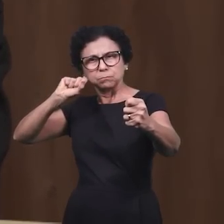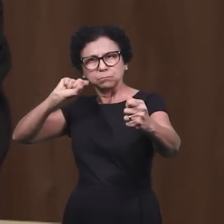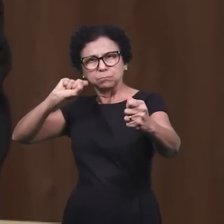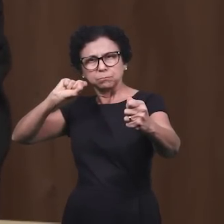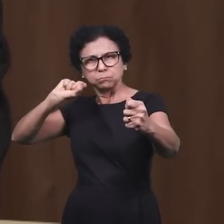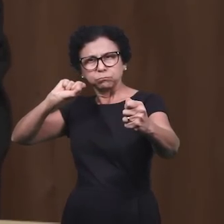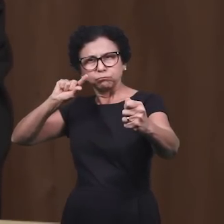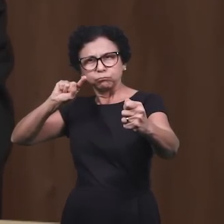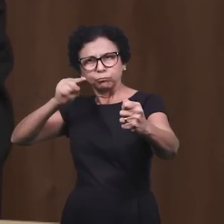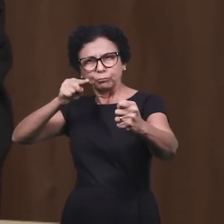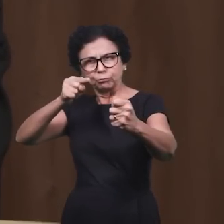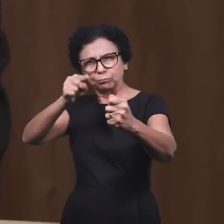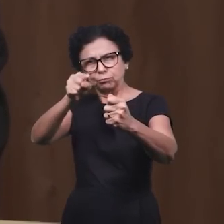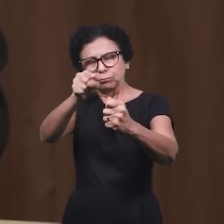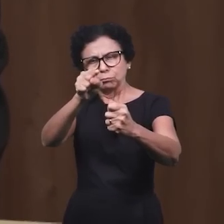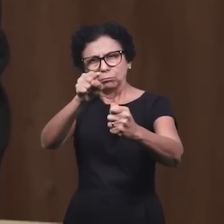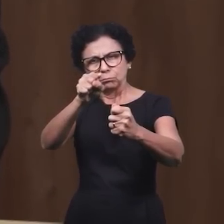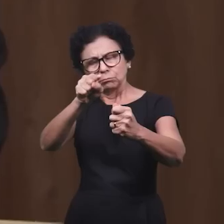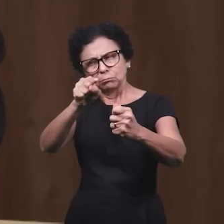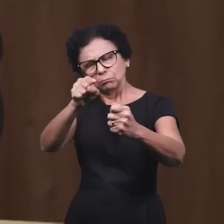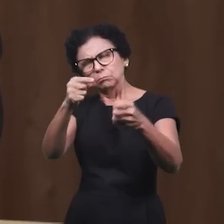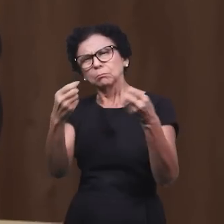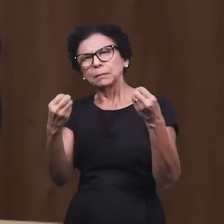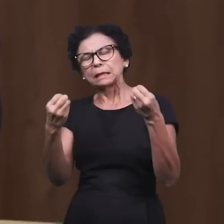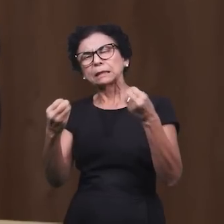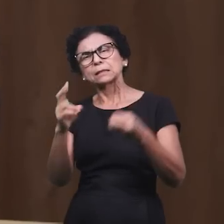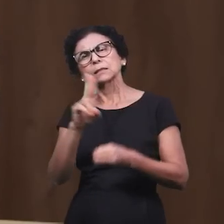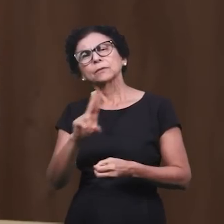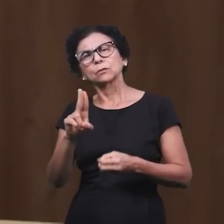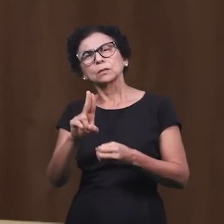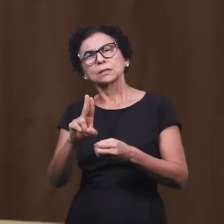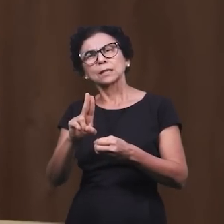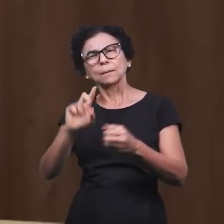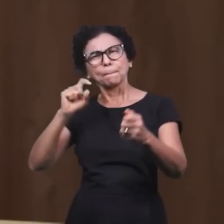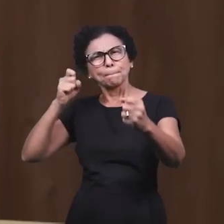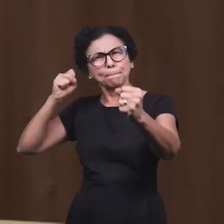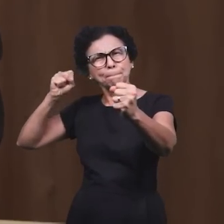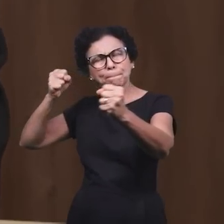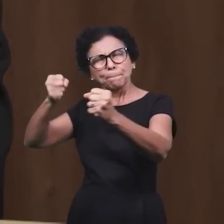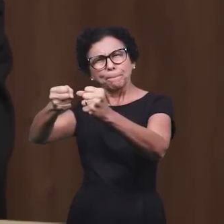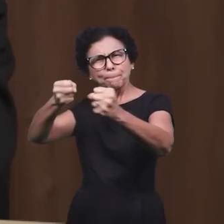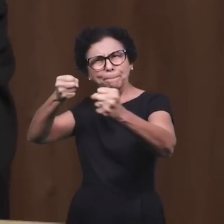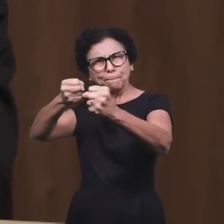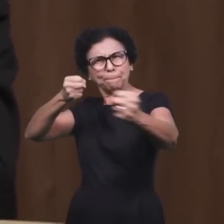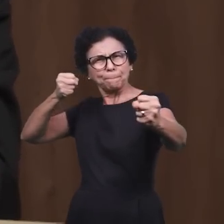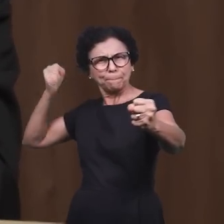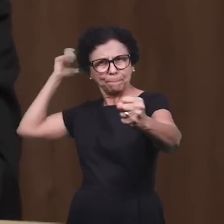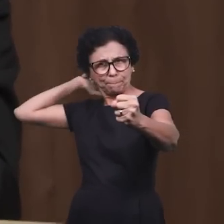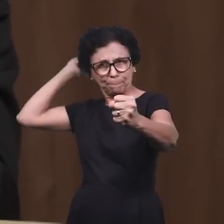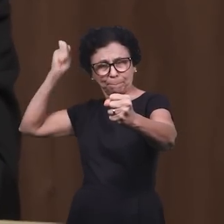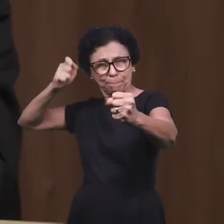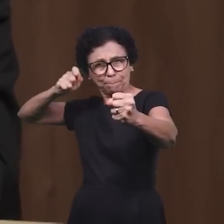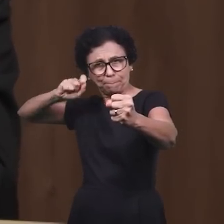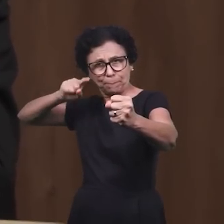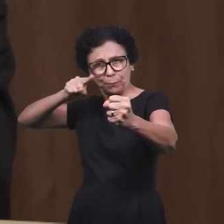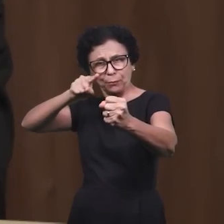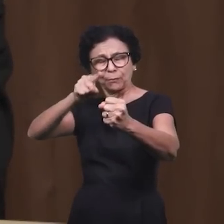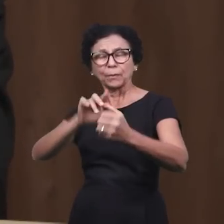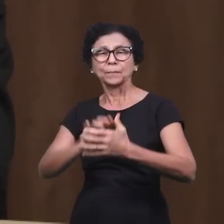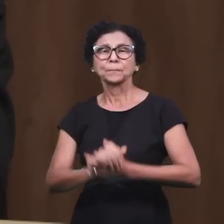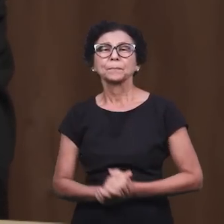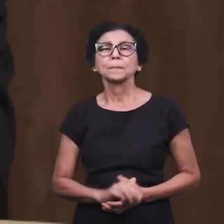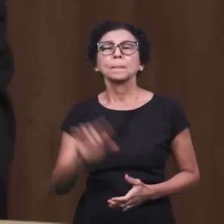essa consciência. Aonde você quer que seu filho chegue? Até onde ele vai? Quais são os alvos que